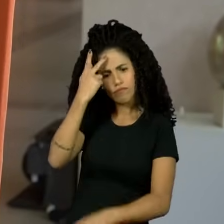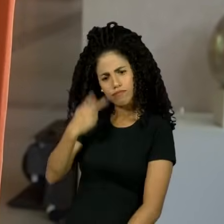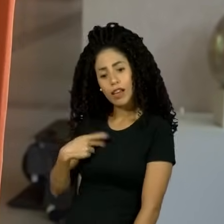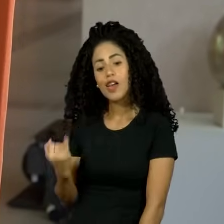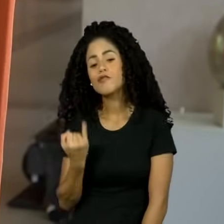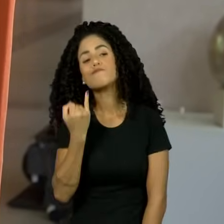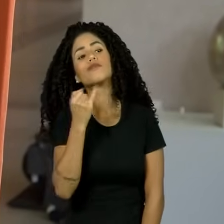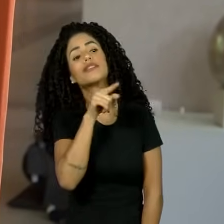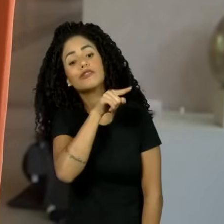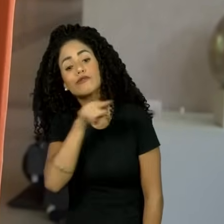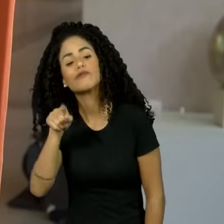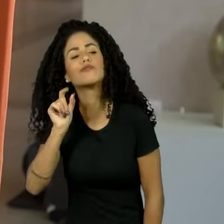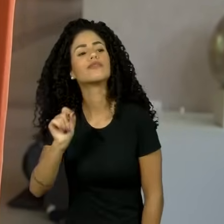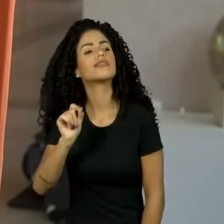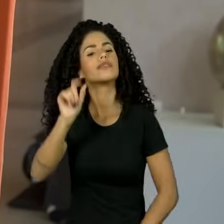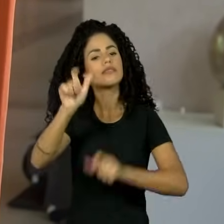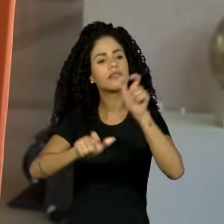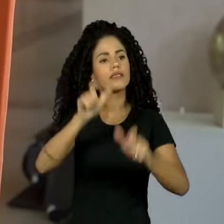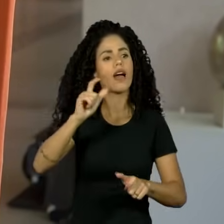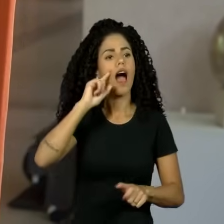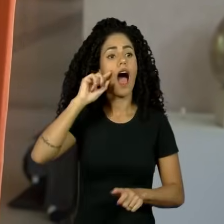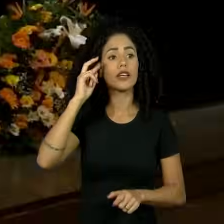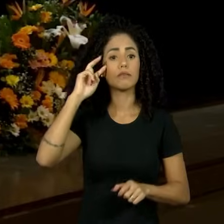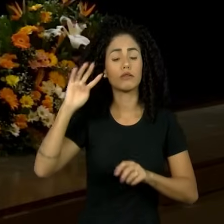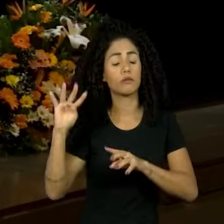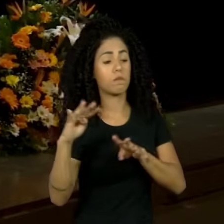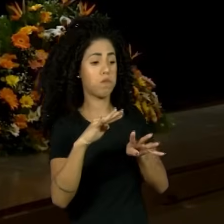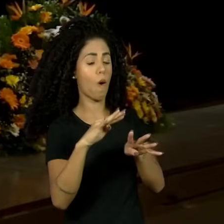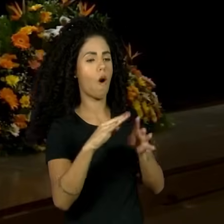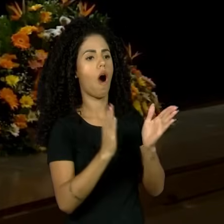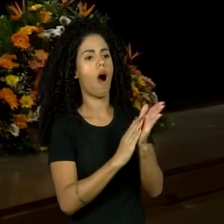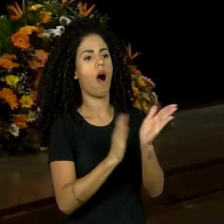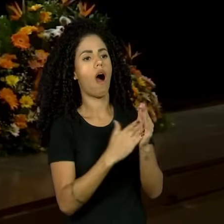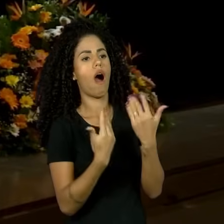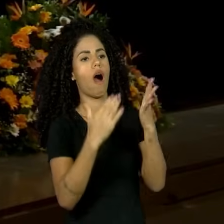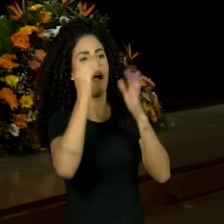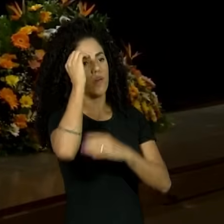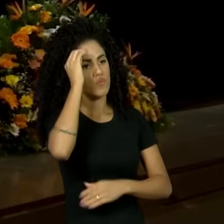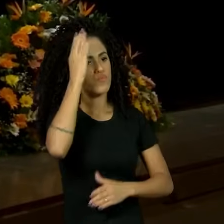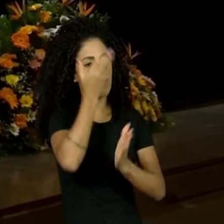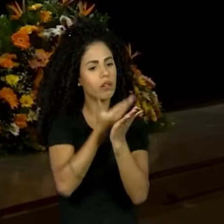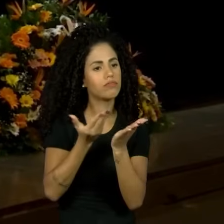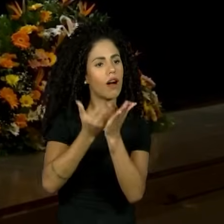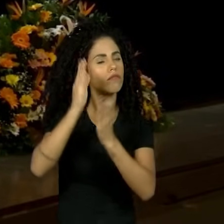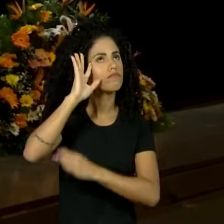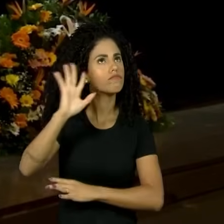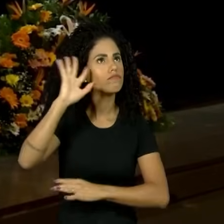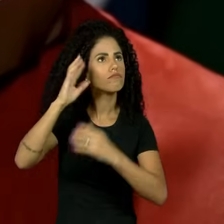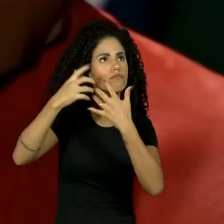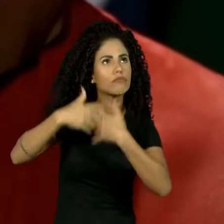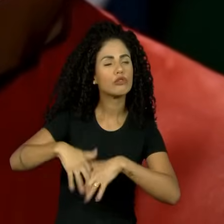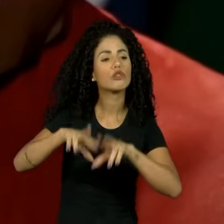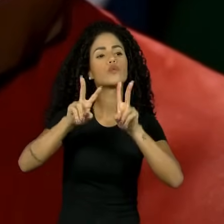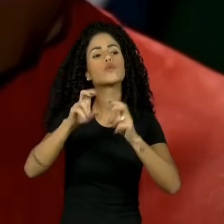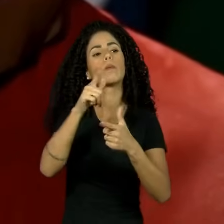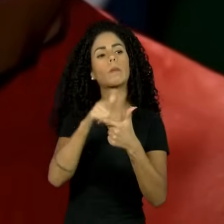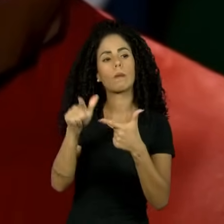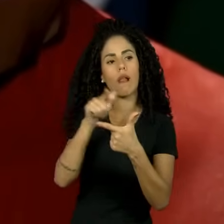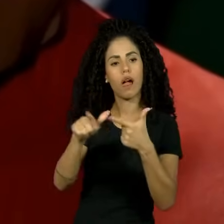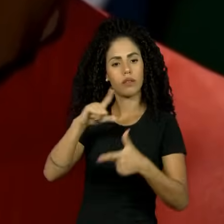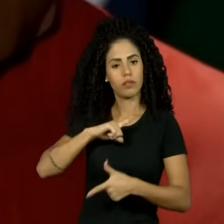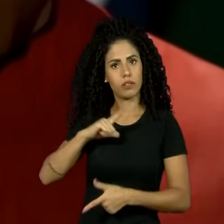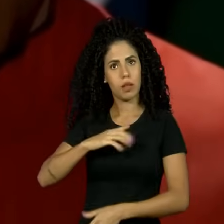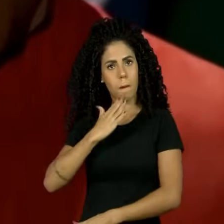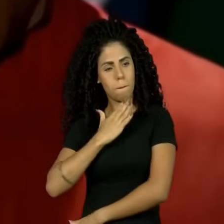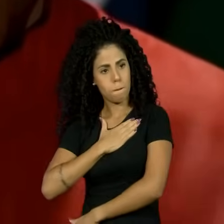você ser reconhecido como tal, refletindo sobre os problemas da minha